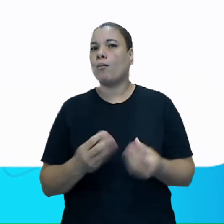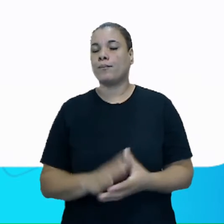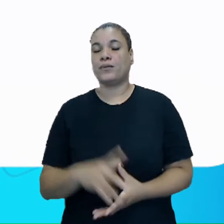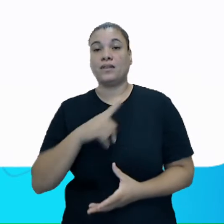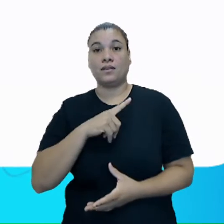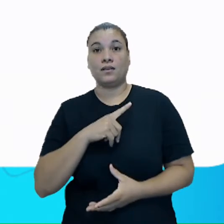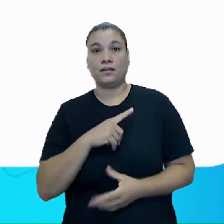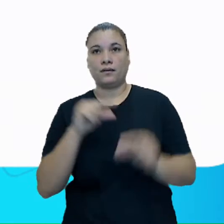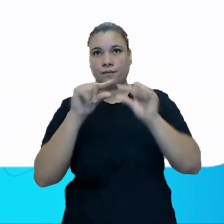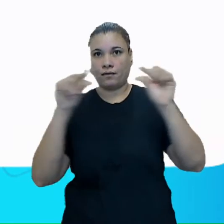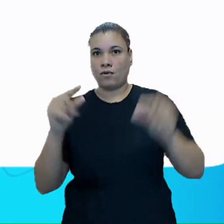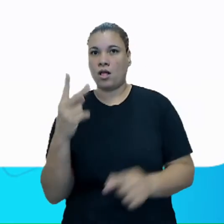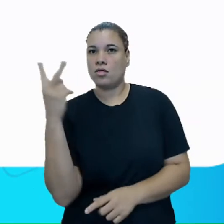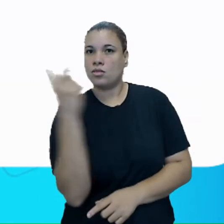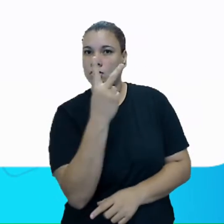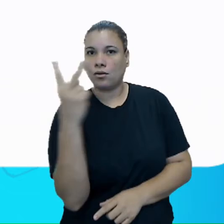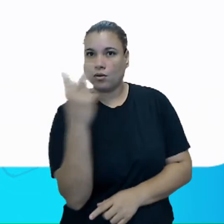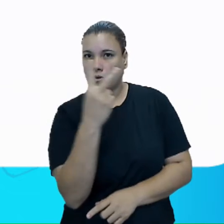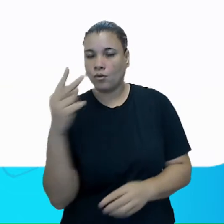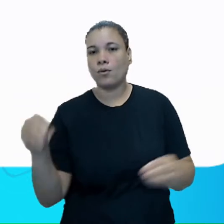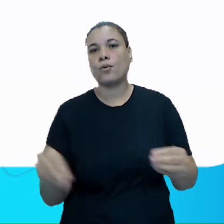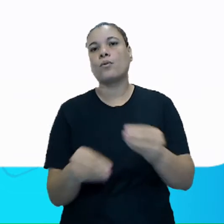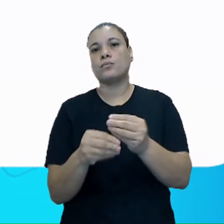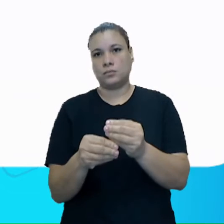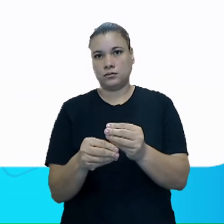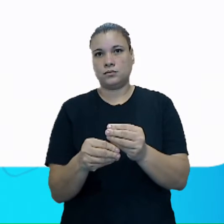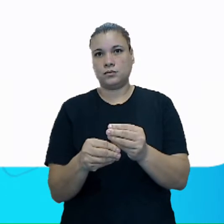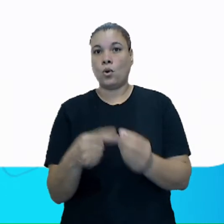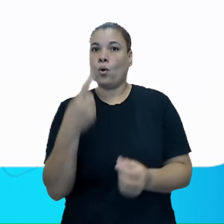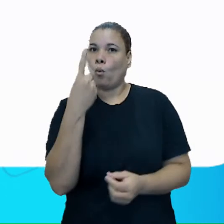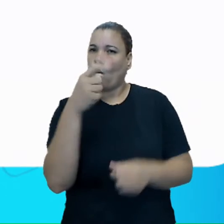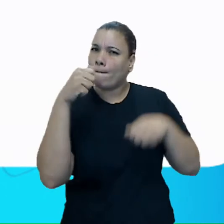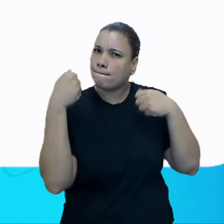complementos, onde um deles exige a